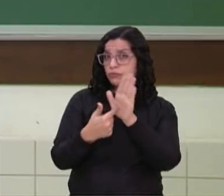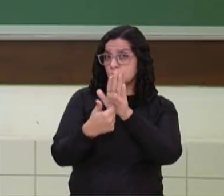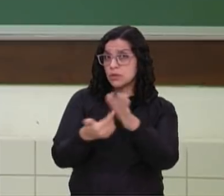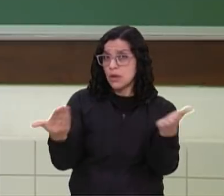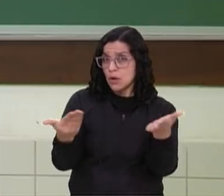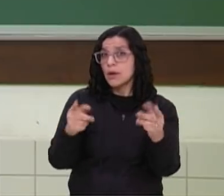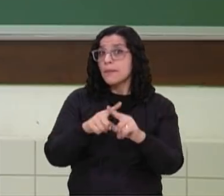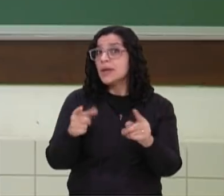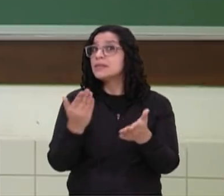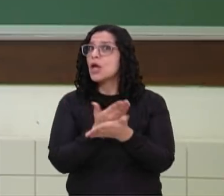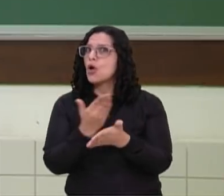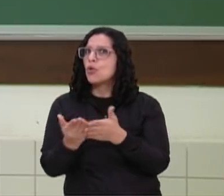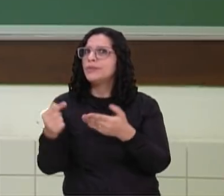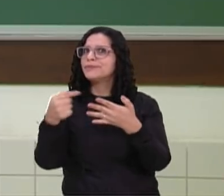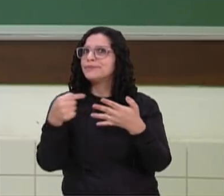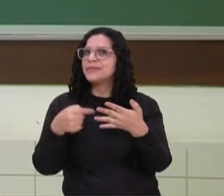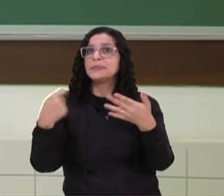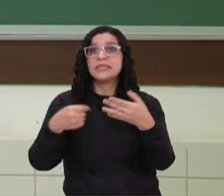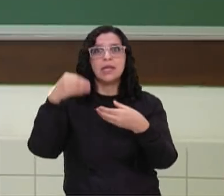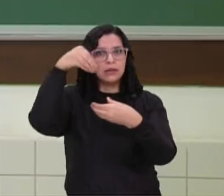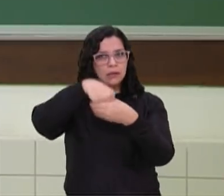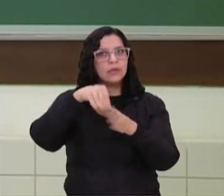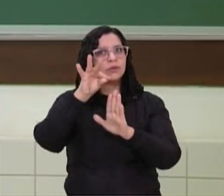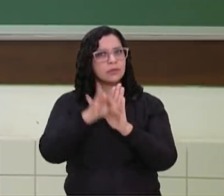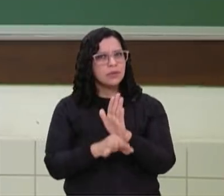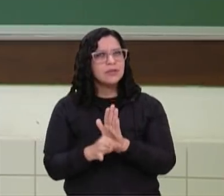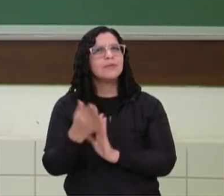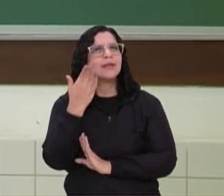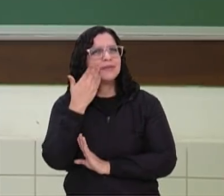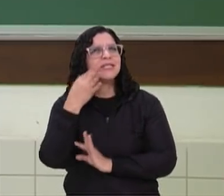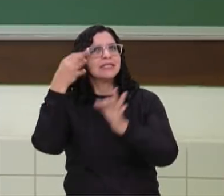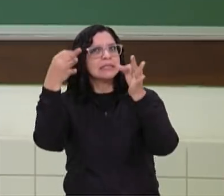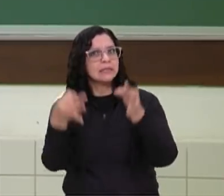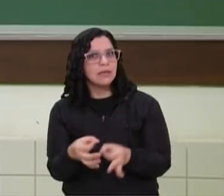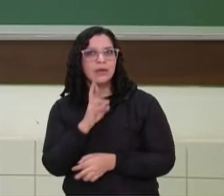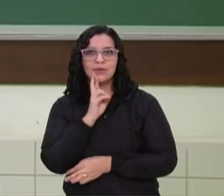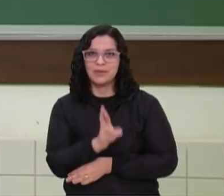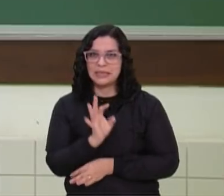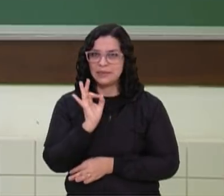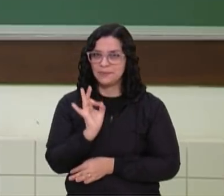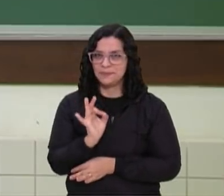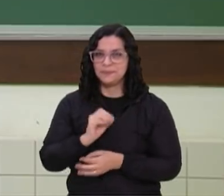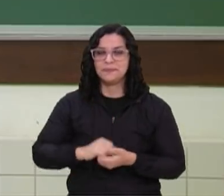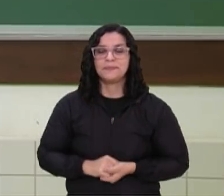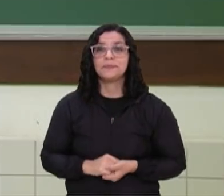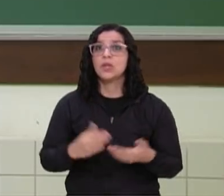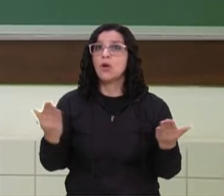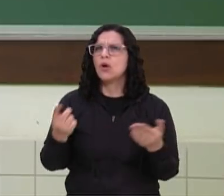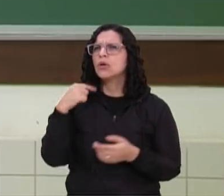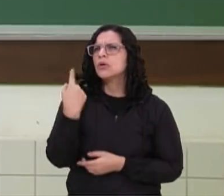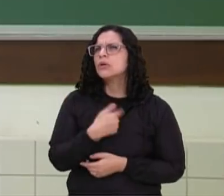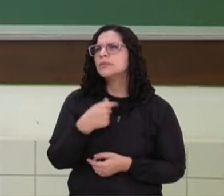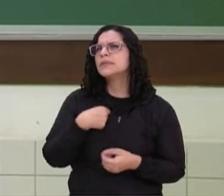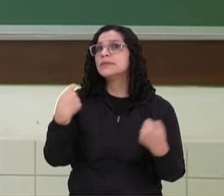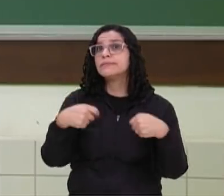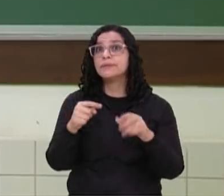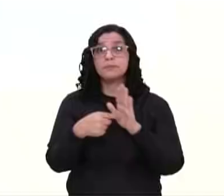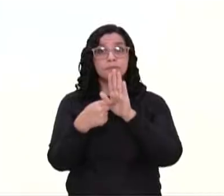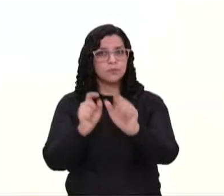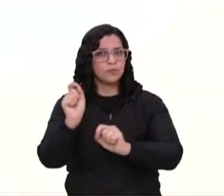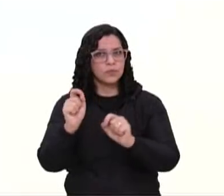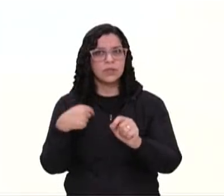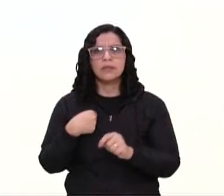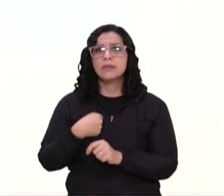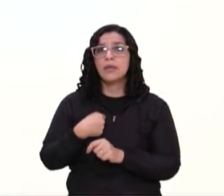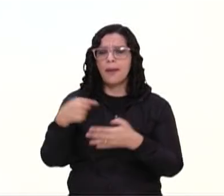aqui, mas alguns elementos têm que estar no seu texto para que seja considerada uma resposta correta. O que nós temos que enfatizar aqui?